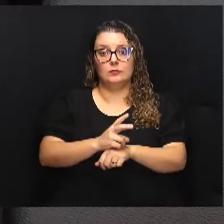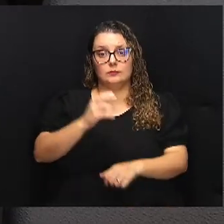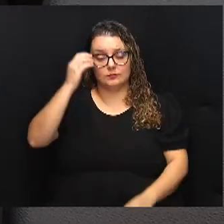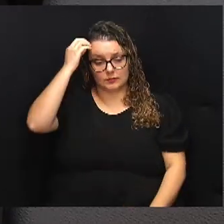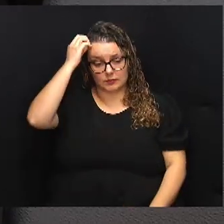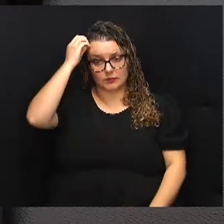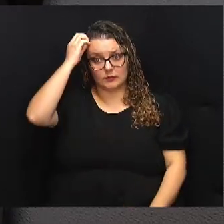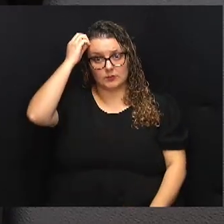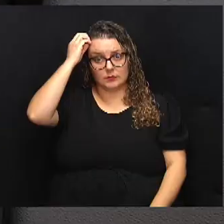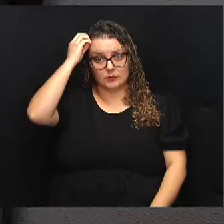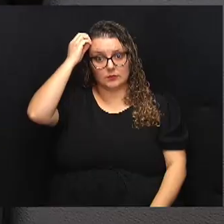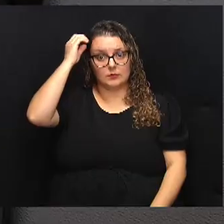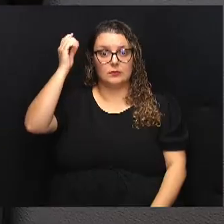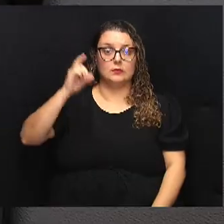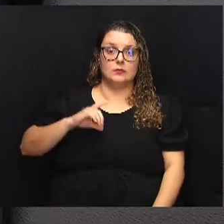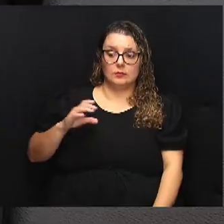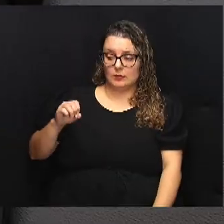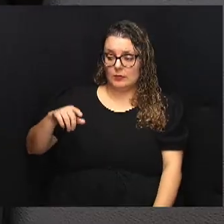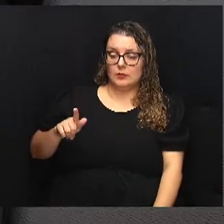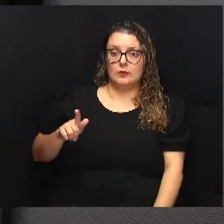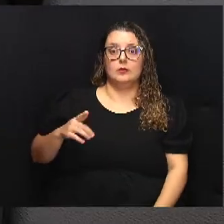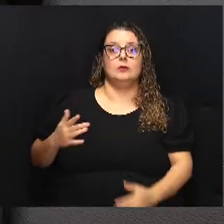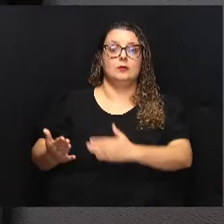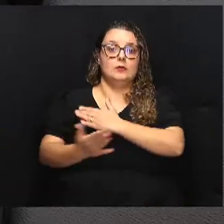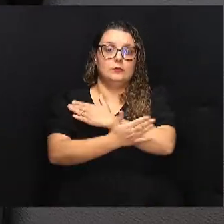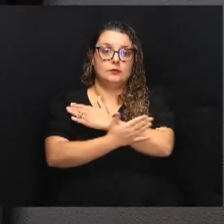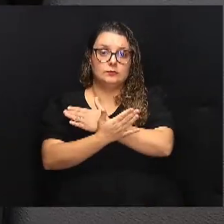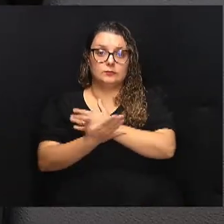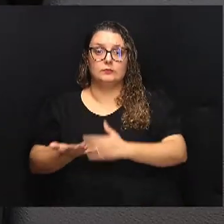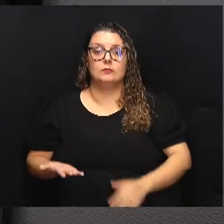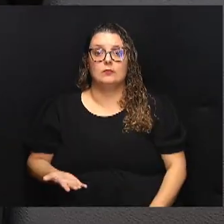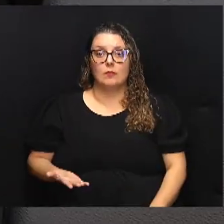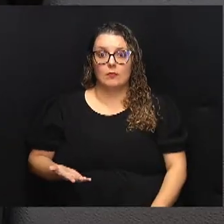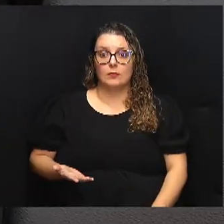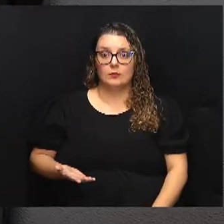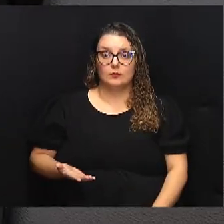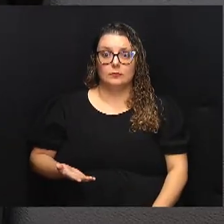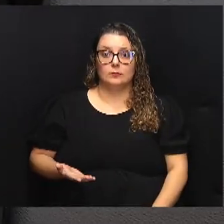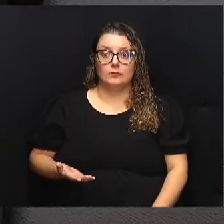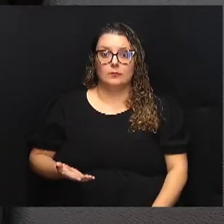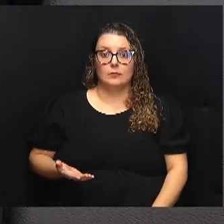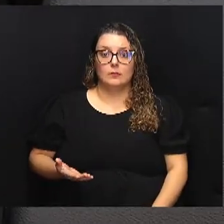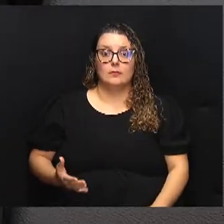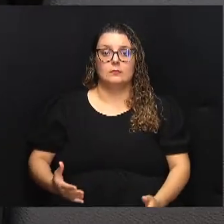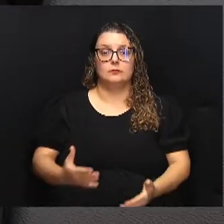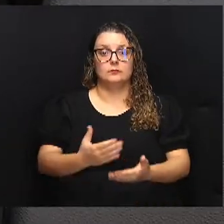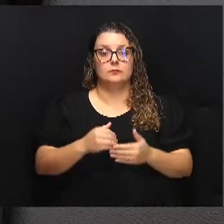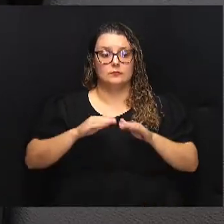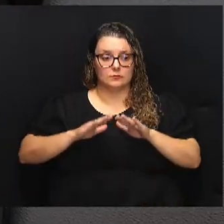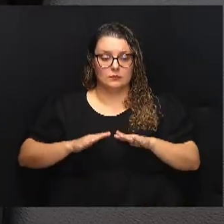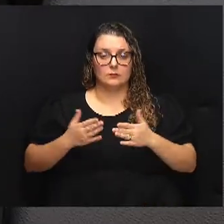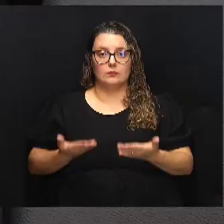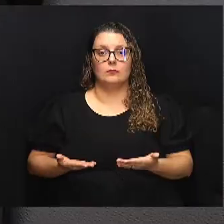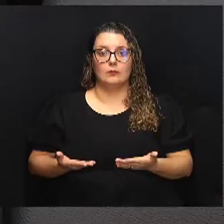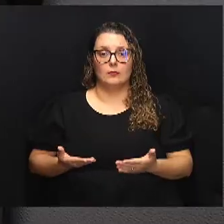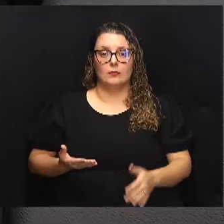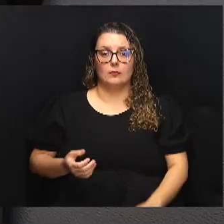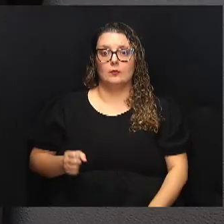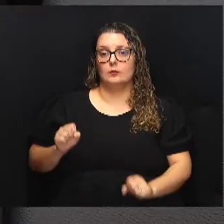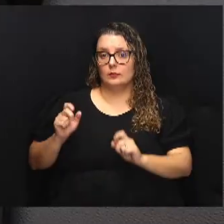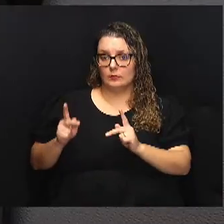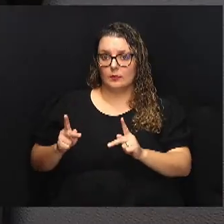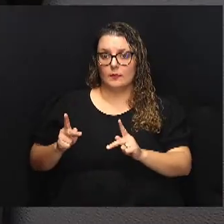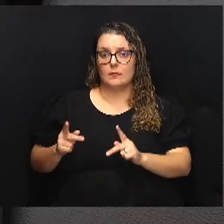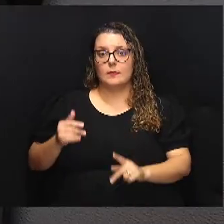assim, não, eu tenho uma ONG que me ajuda muito, eu falei assim, eu fico com os animais que estão aí. Eu falei assim, tranquilo. Então eu